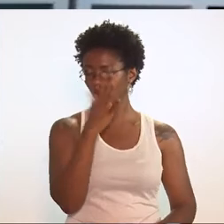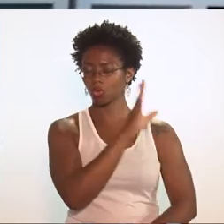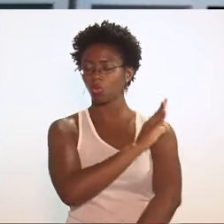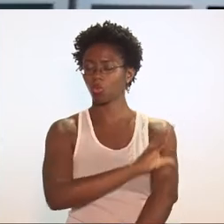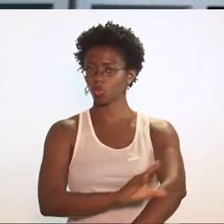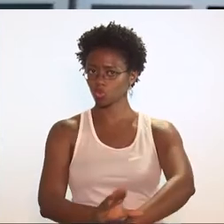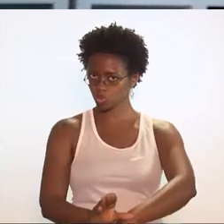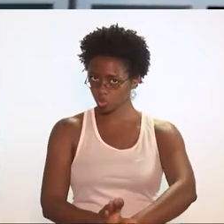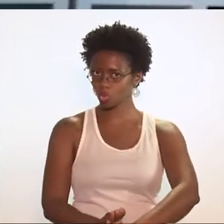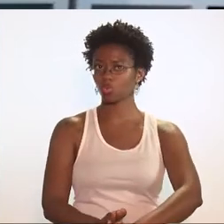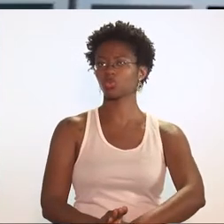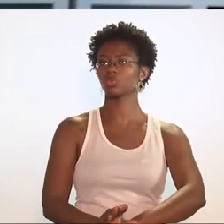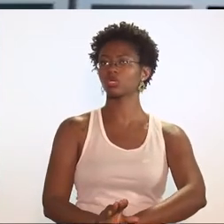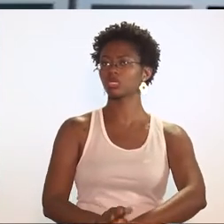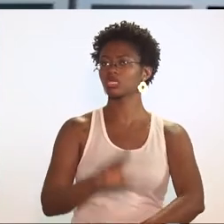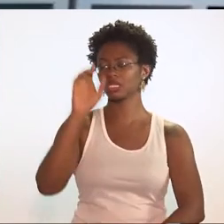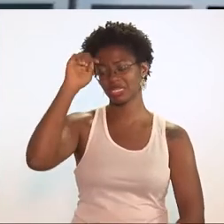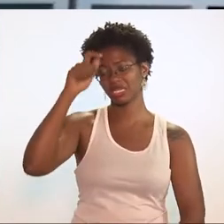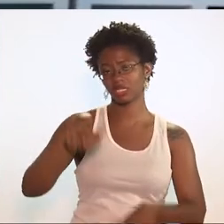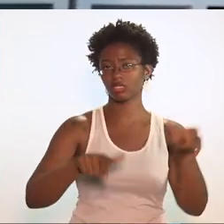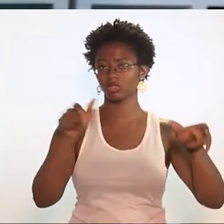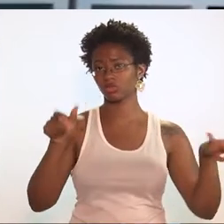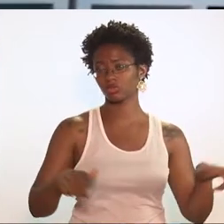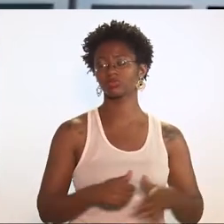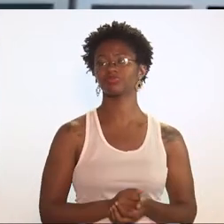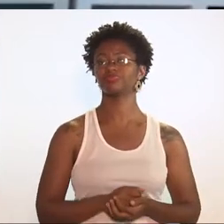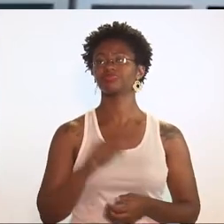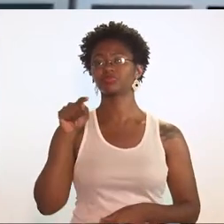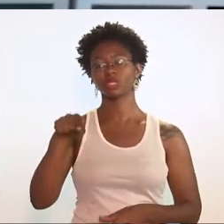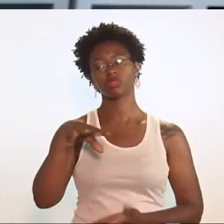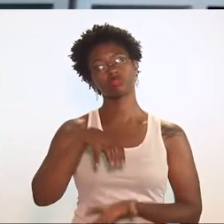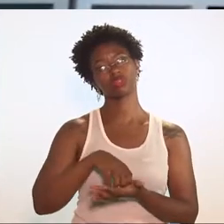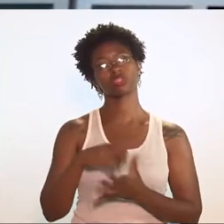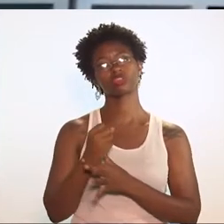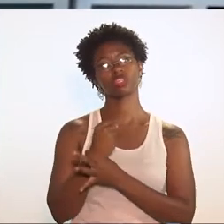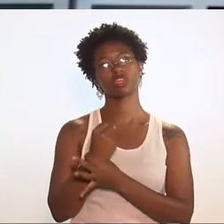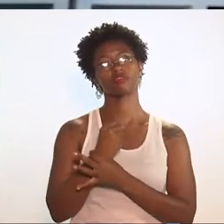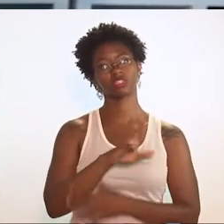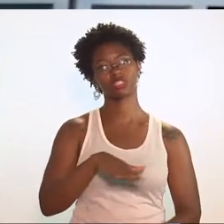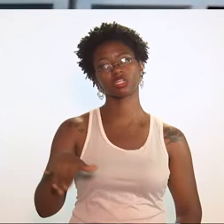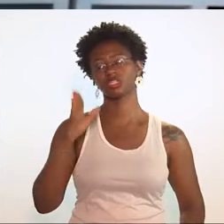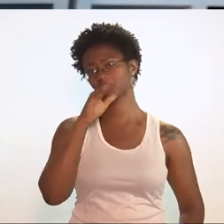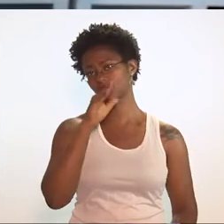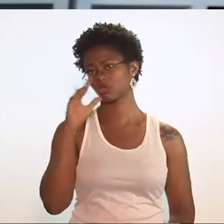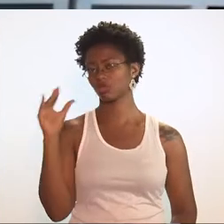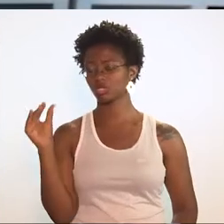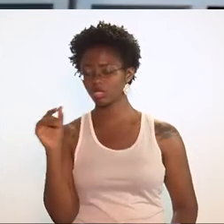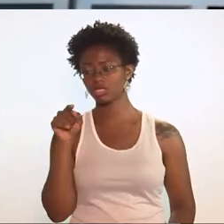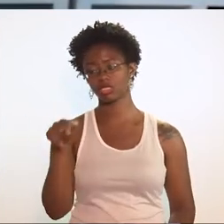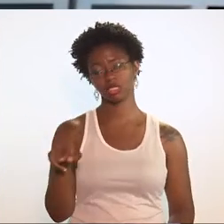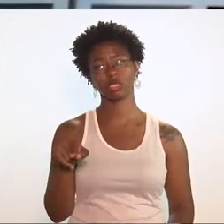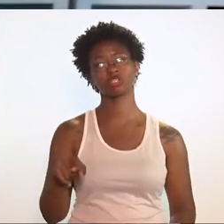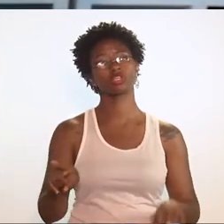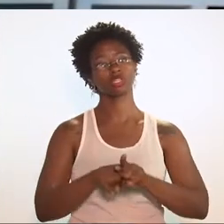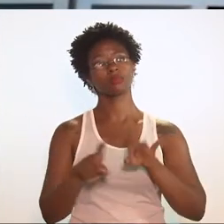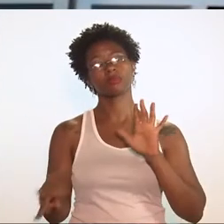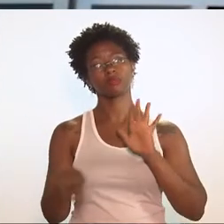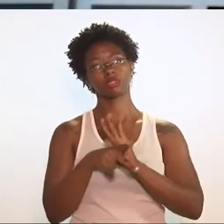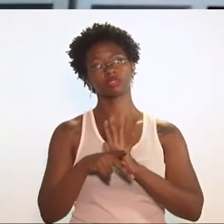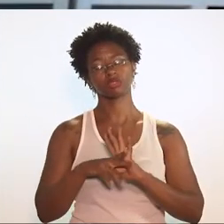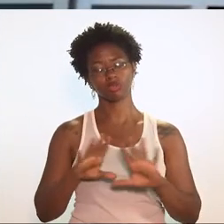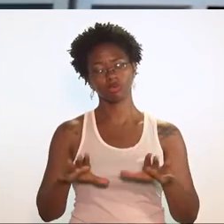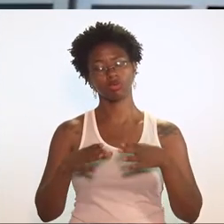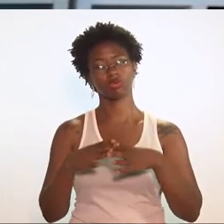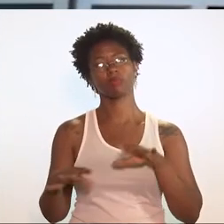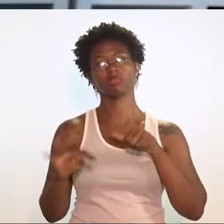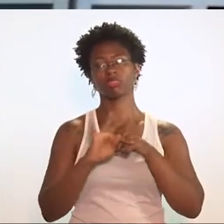Negritude. Membro do Conselho de Administração do Centro de Defesa da Criança e do Adolescente Yves Rossin, fez parte